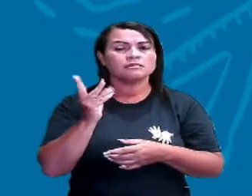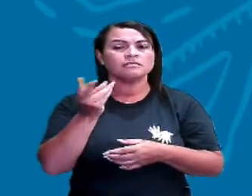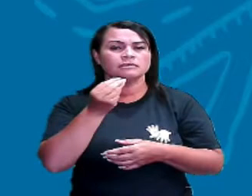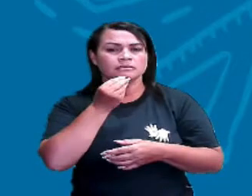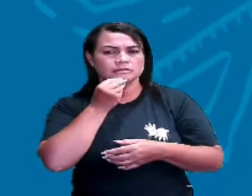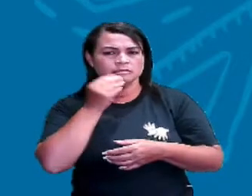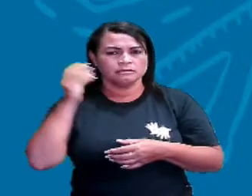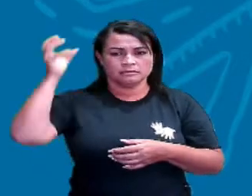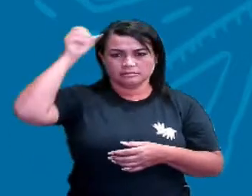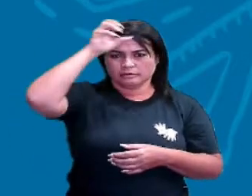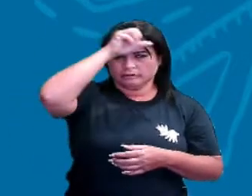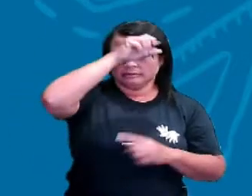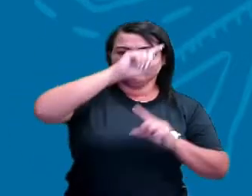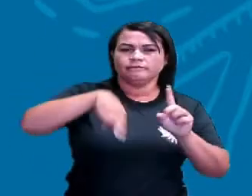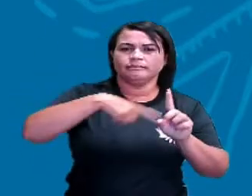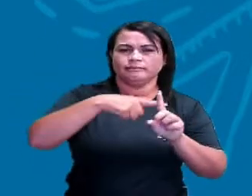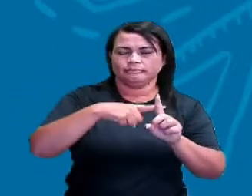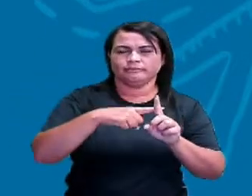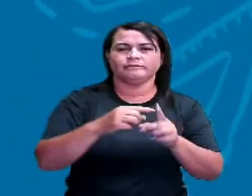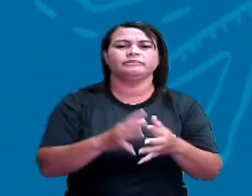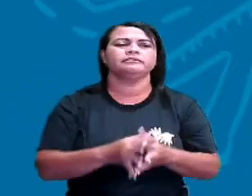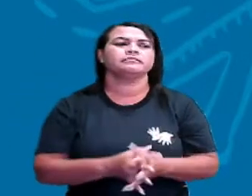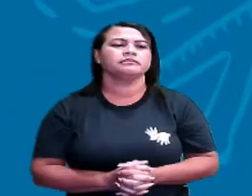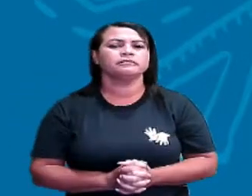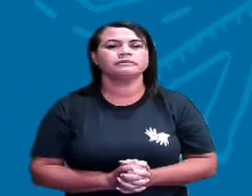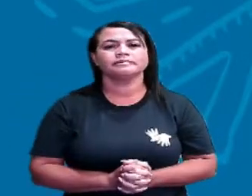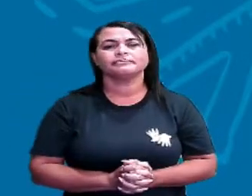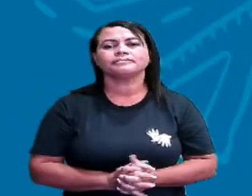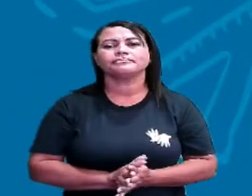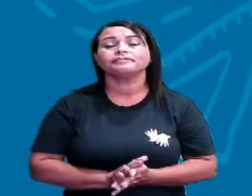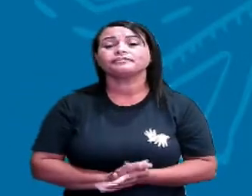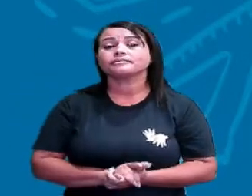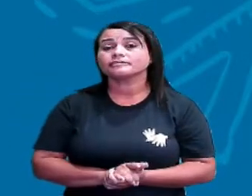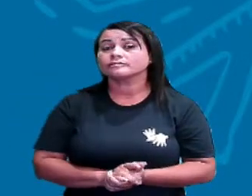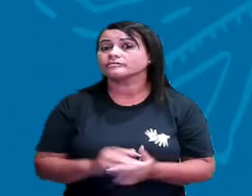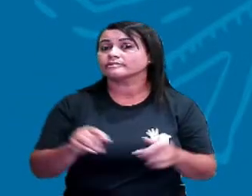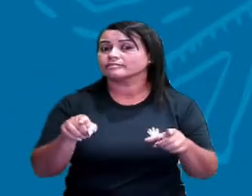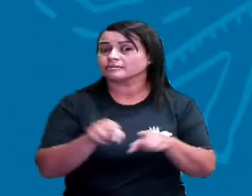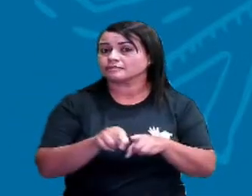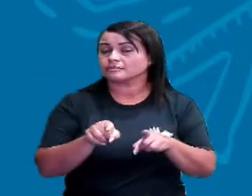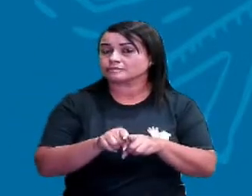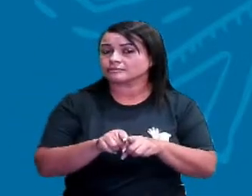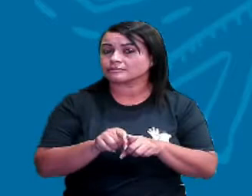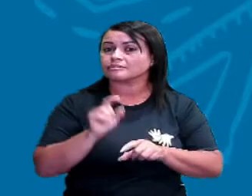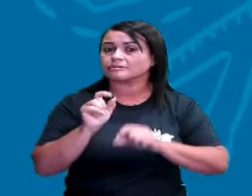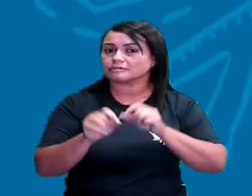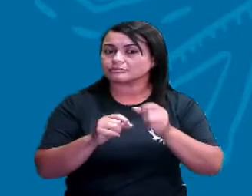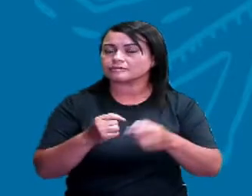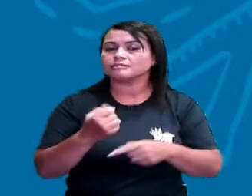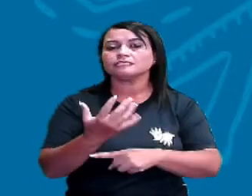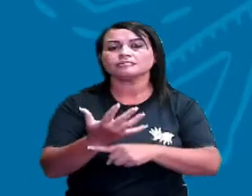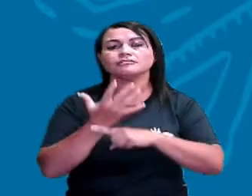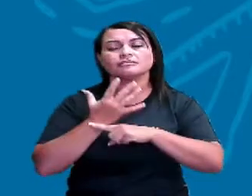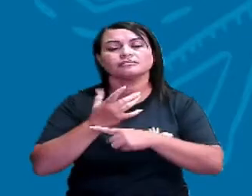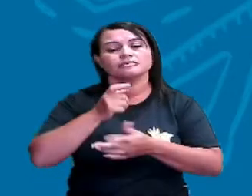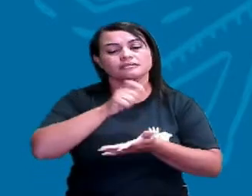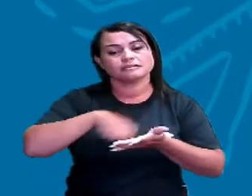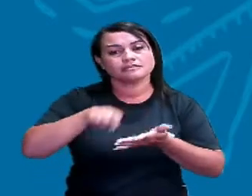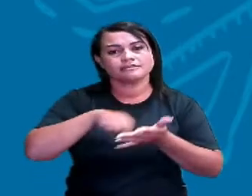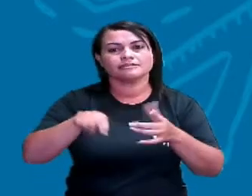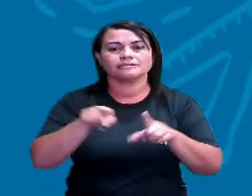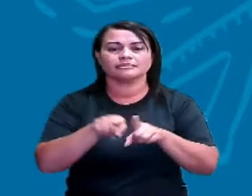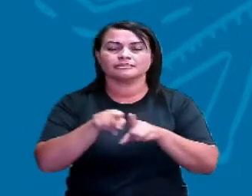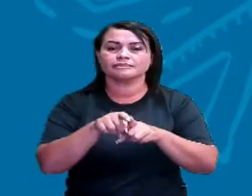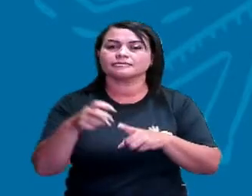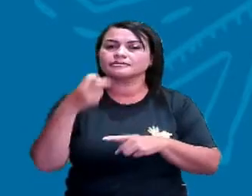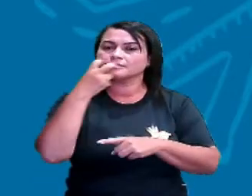gente vai estimular essa nossa criatividade. Favorece a escrita e a oralidade. Olha que